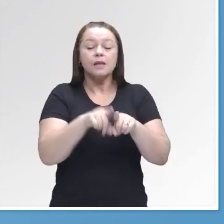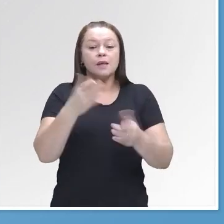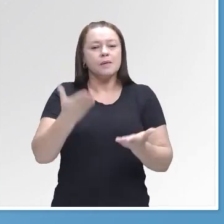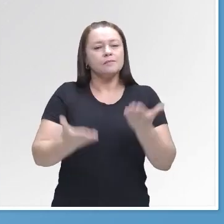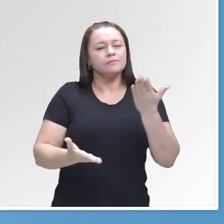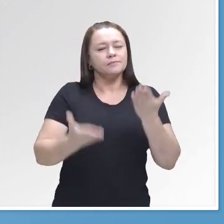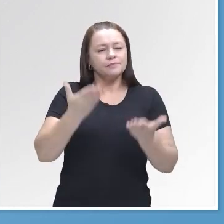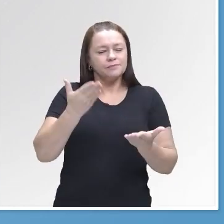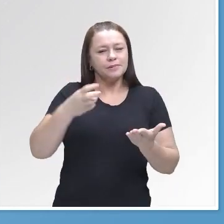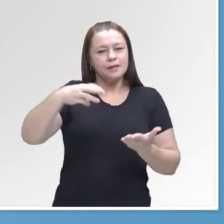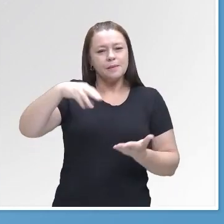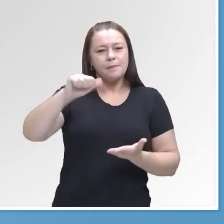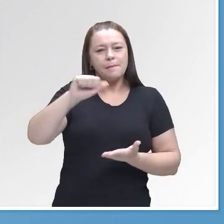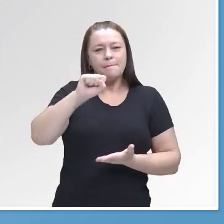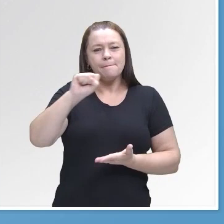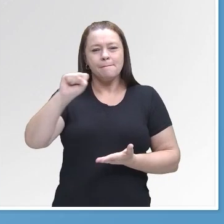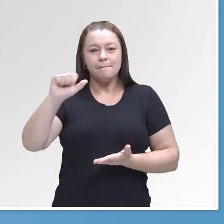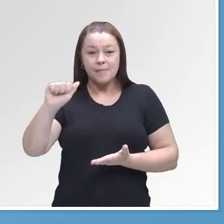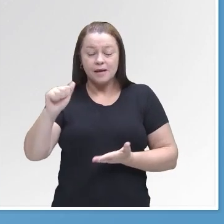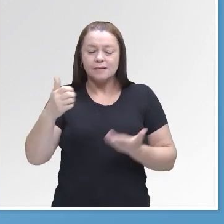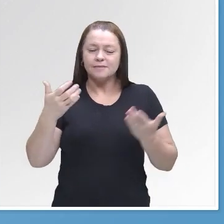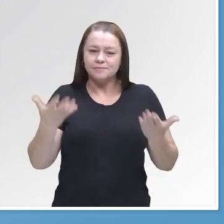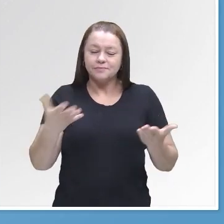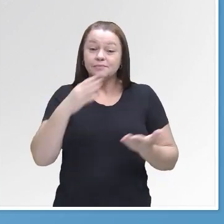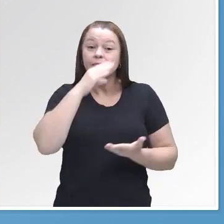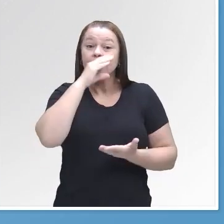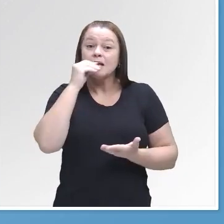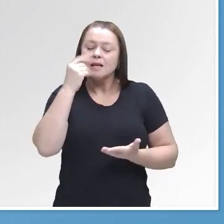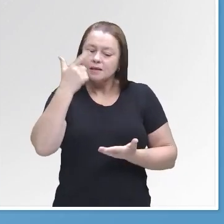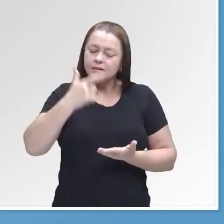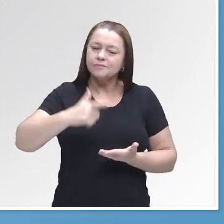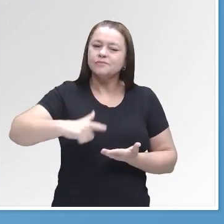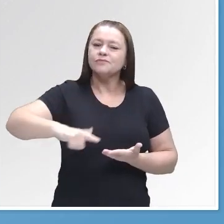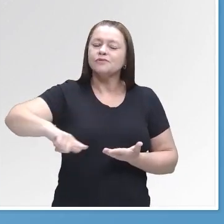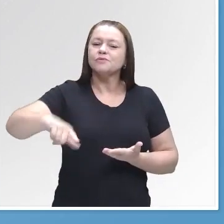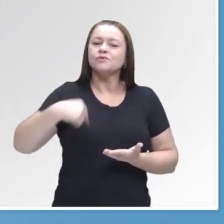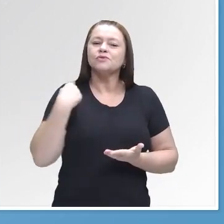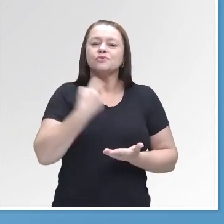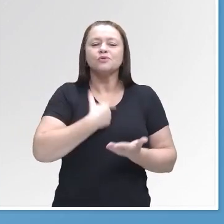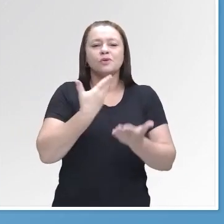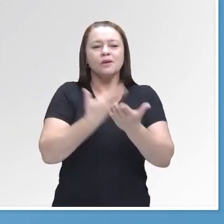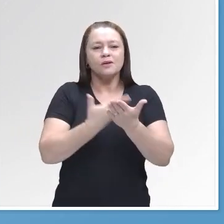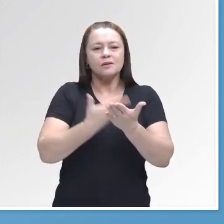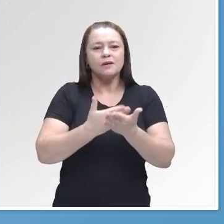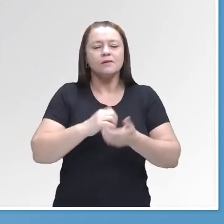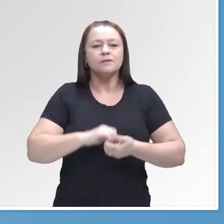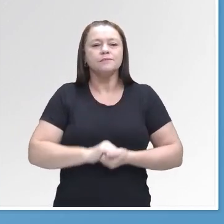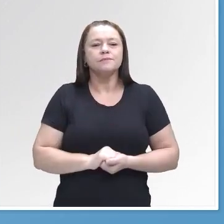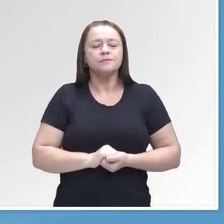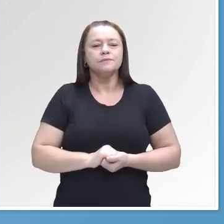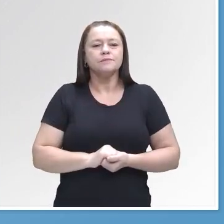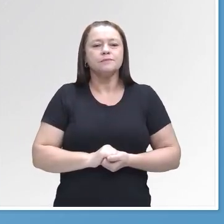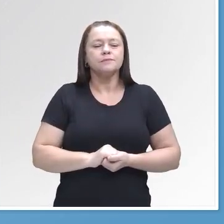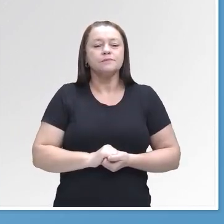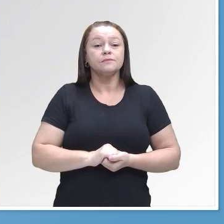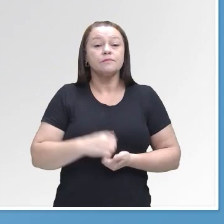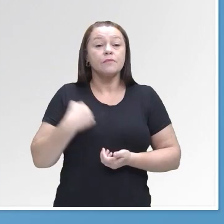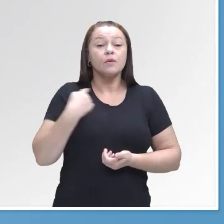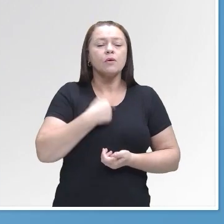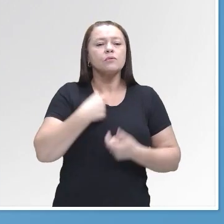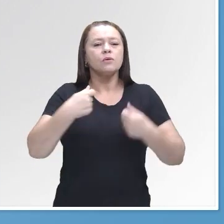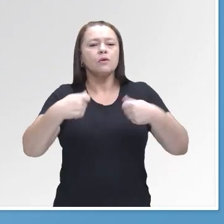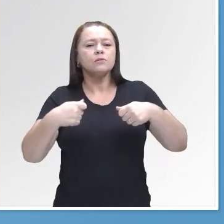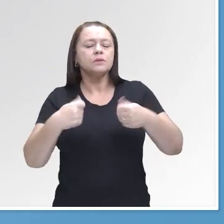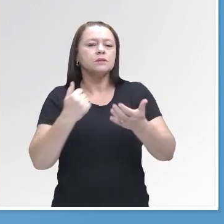massa e quilograma. Crianças, vamos continuar a nossa aula. Quando necessitamos